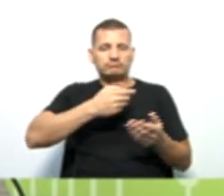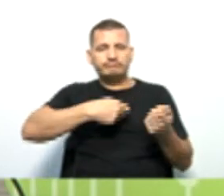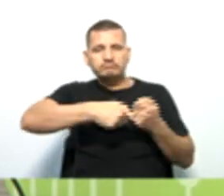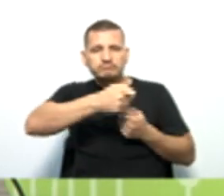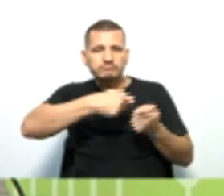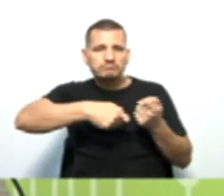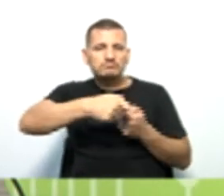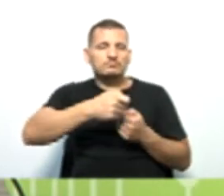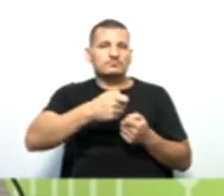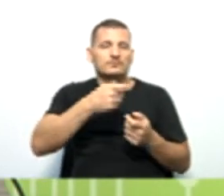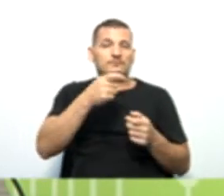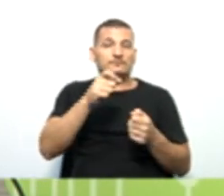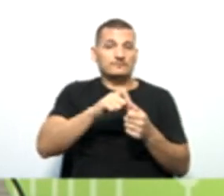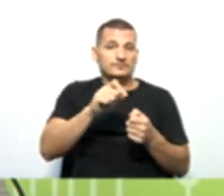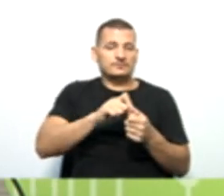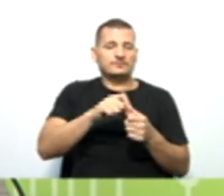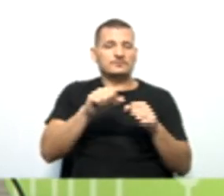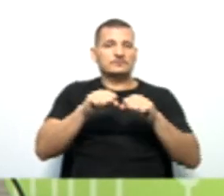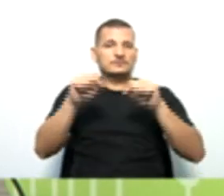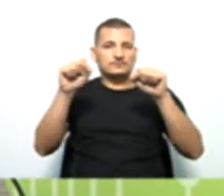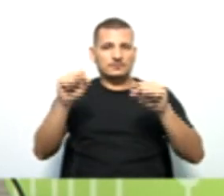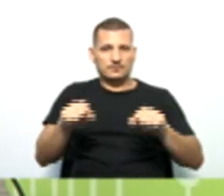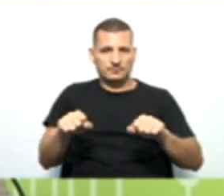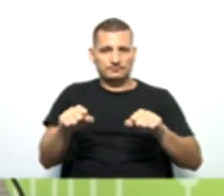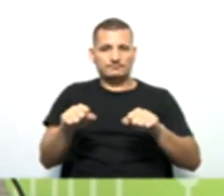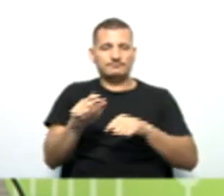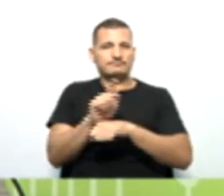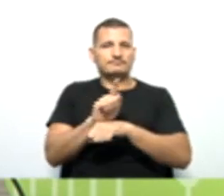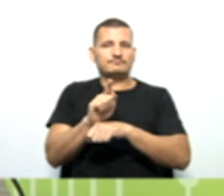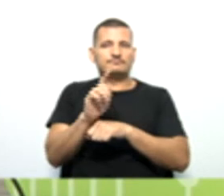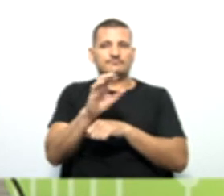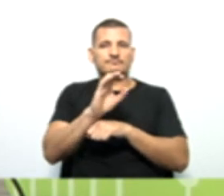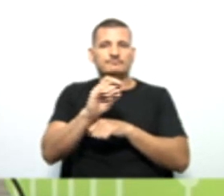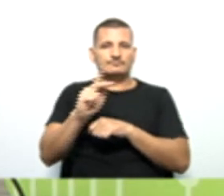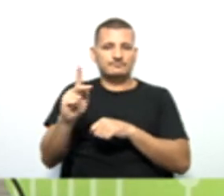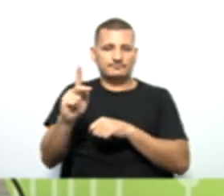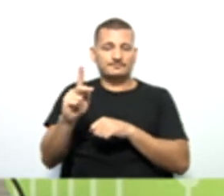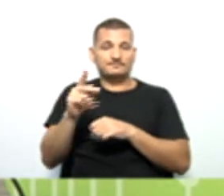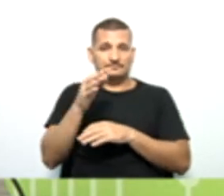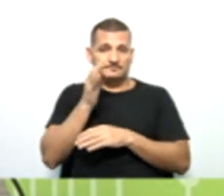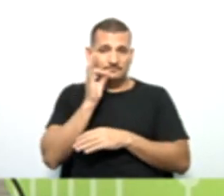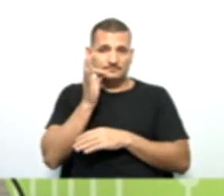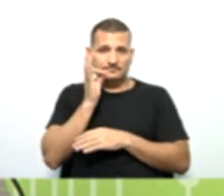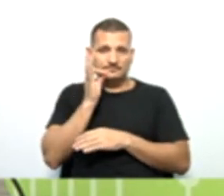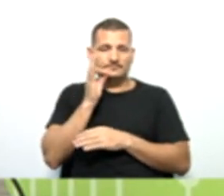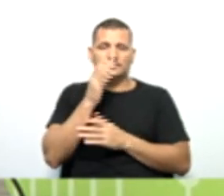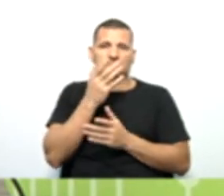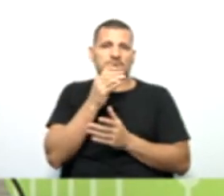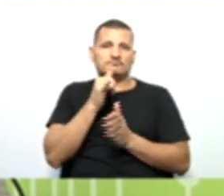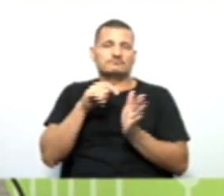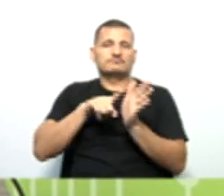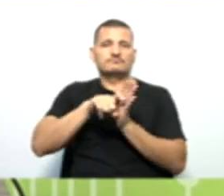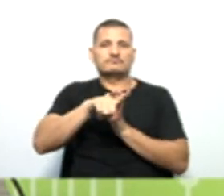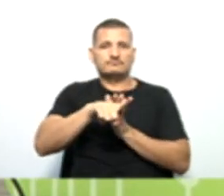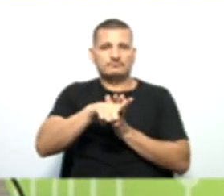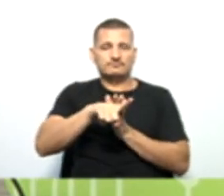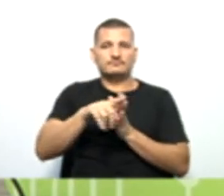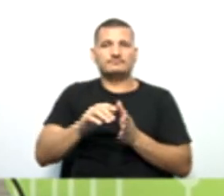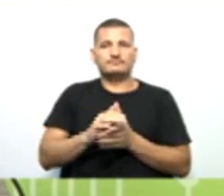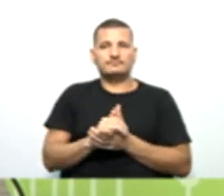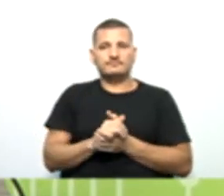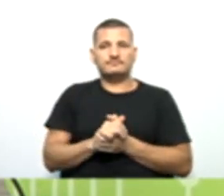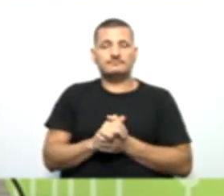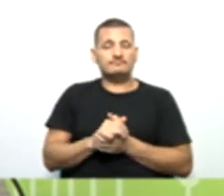fazer um sistema lá de gestão da cooperativa de café, lá em Cacoal, por exemplo. E aí